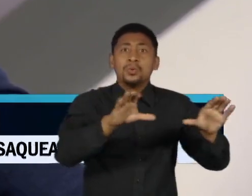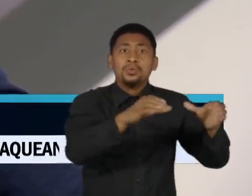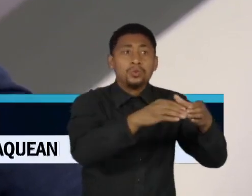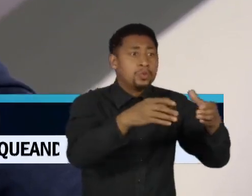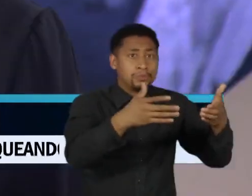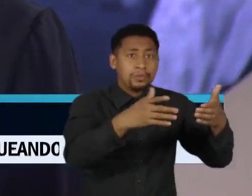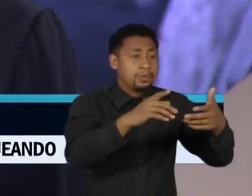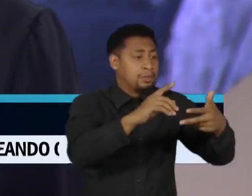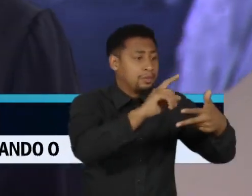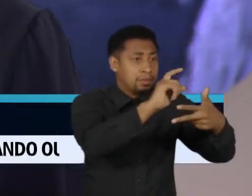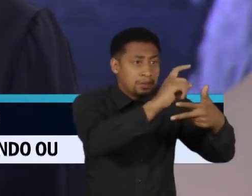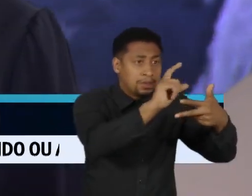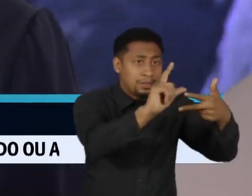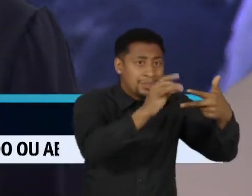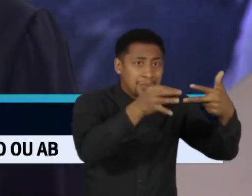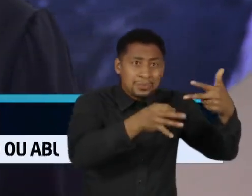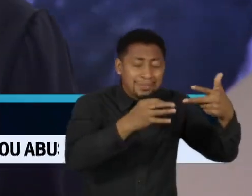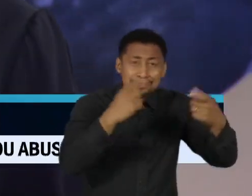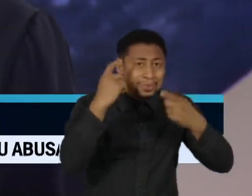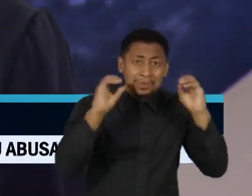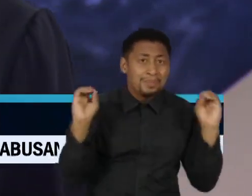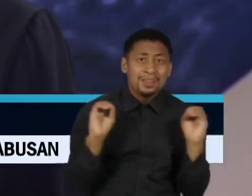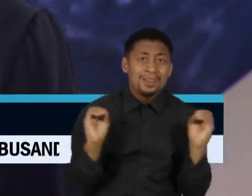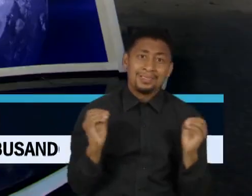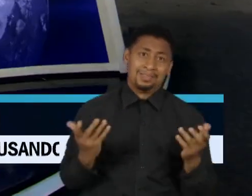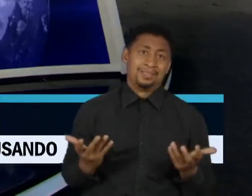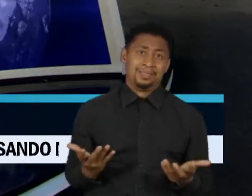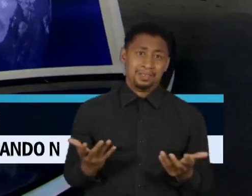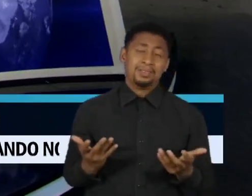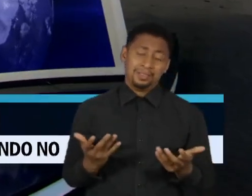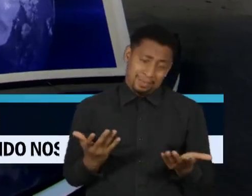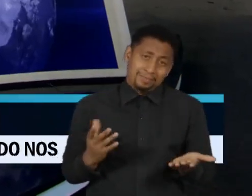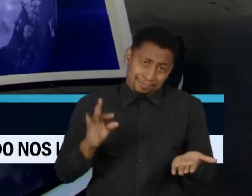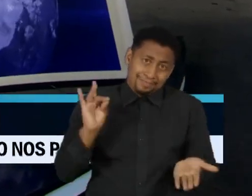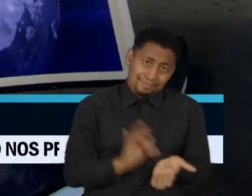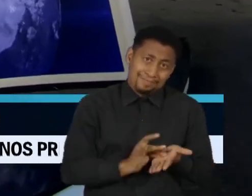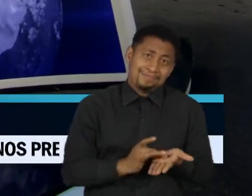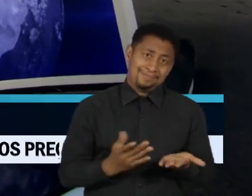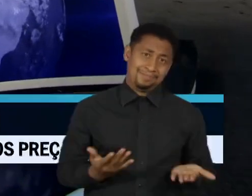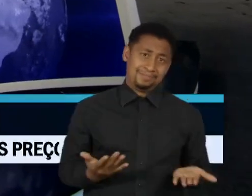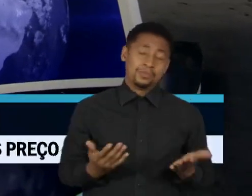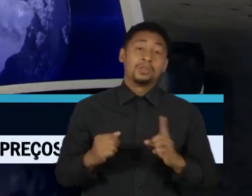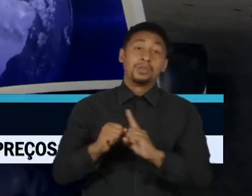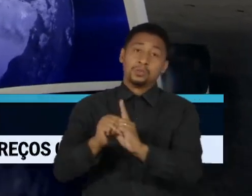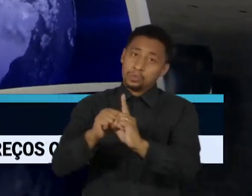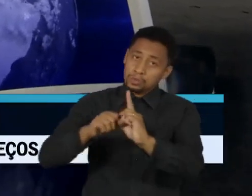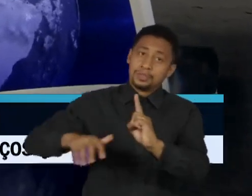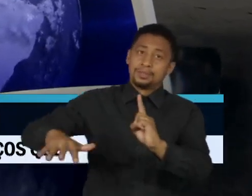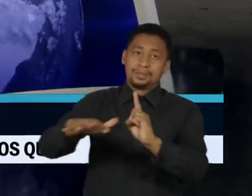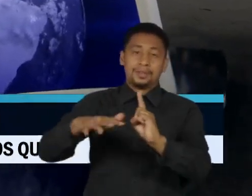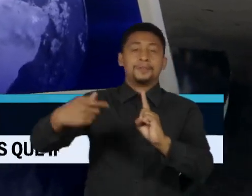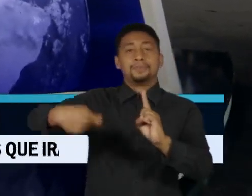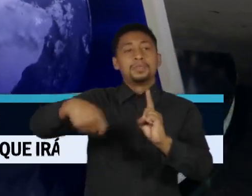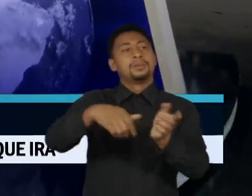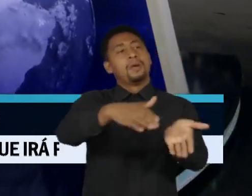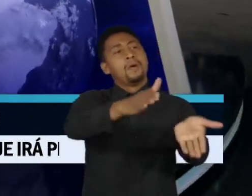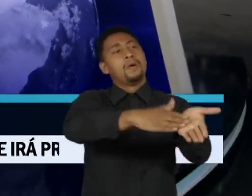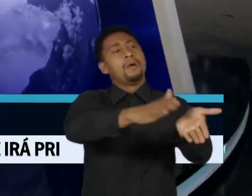do Executivo e do Judiciário. Esse é o grande problema, que a sociedade precisa realmente exigir que isso